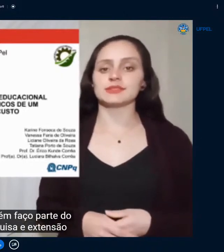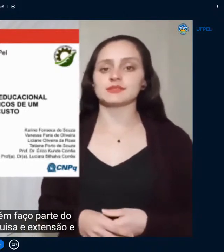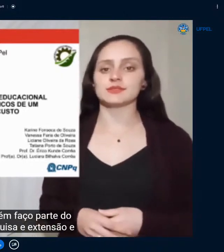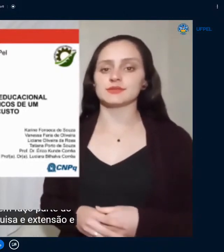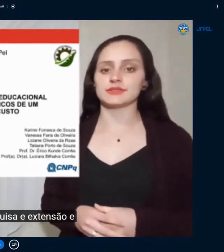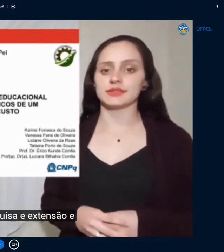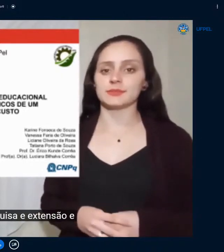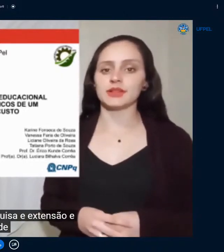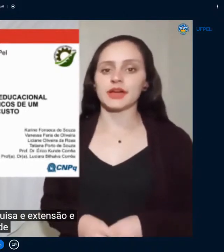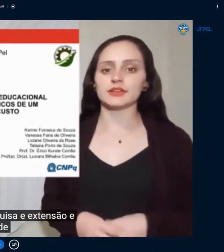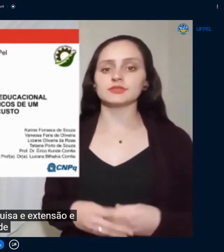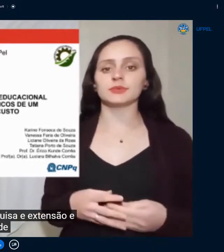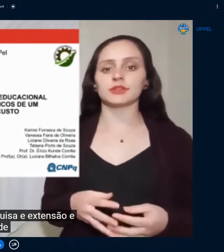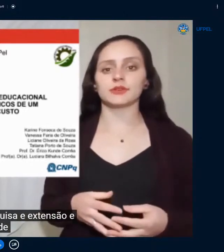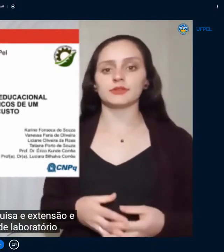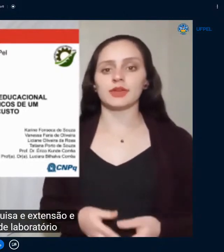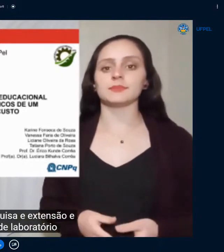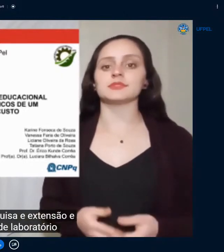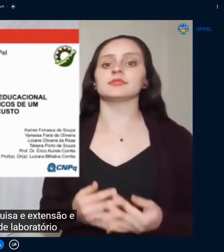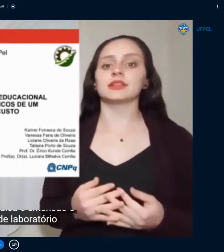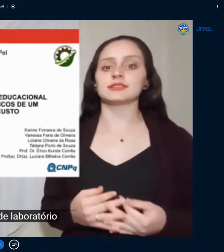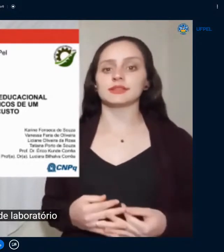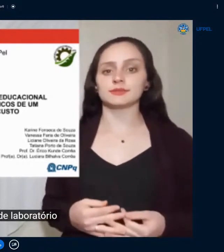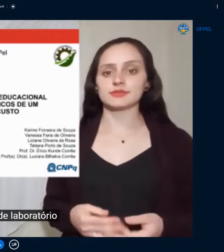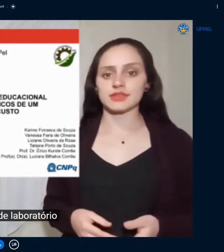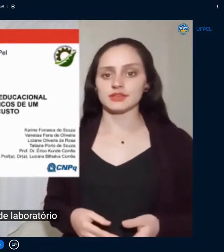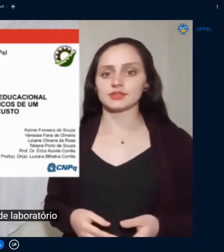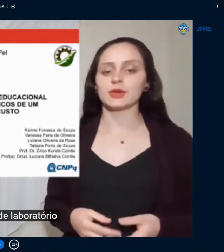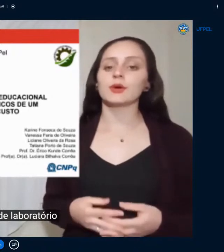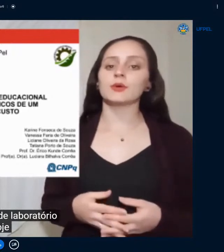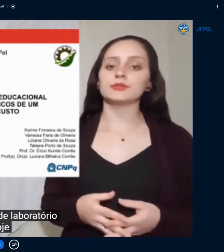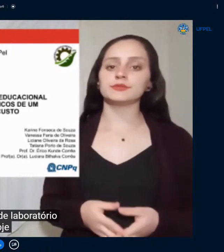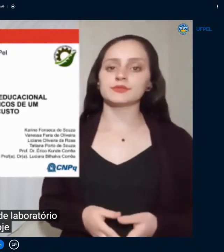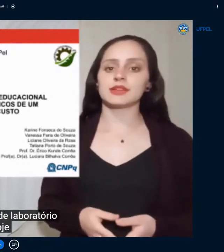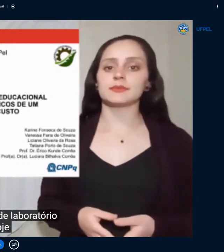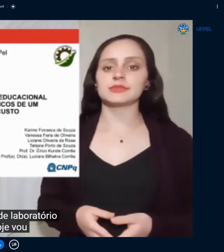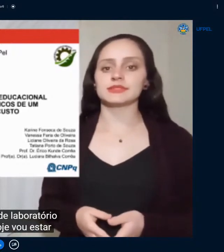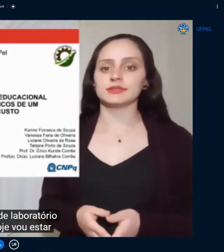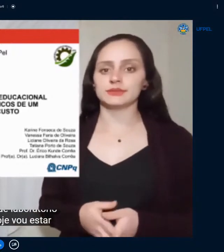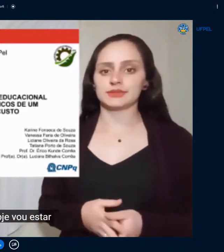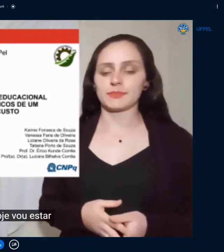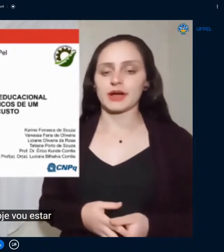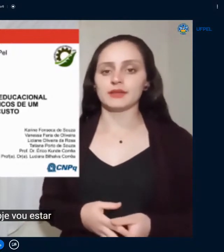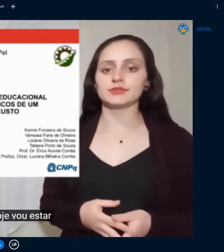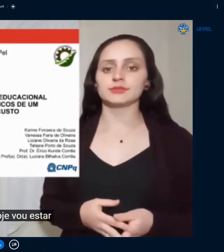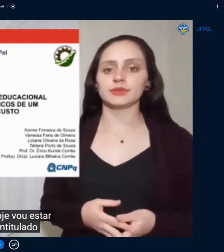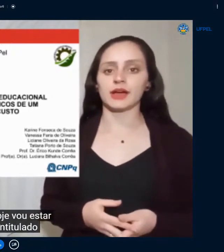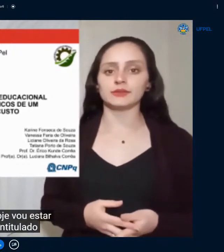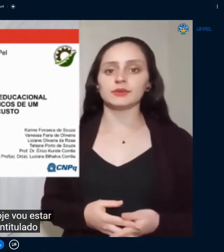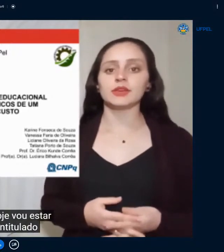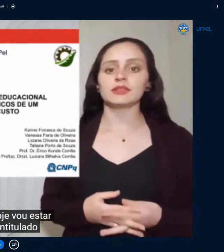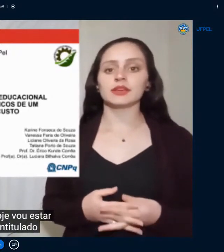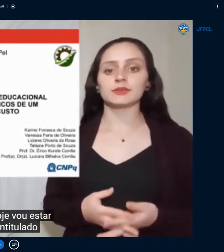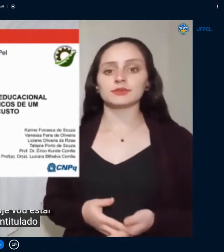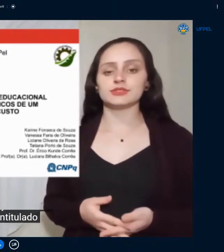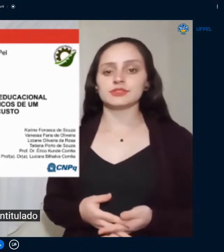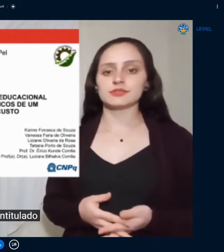Extensão em Resíduos e Sustentabilidade, Laboratório NEPRES, localizado no CENTE. Hoje vou estar apresentando o trabalho